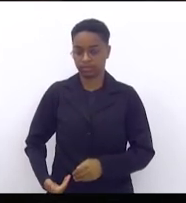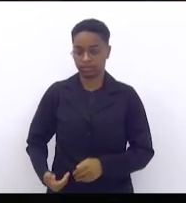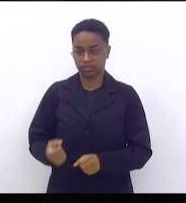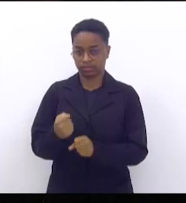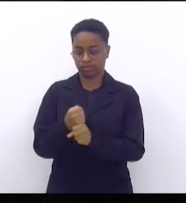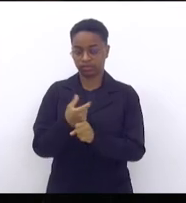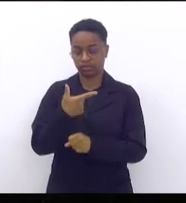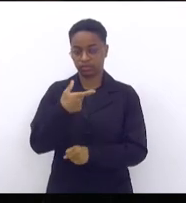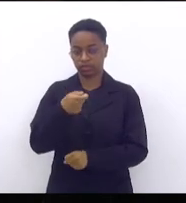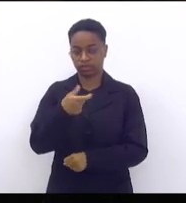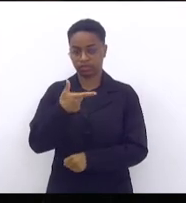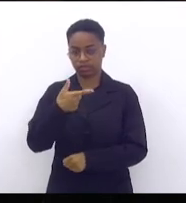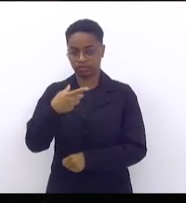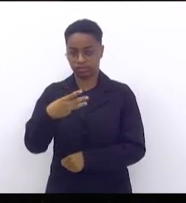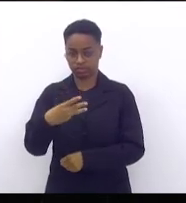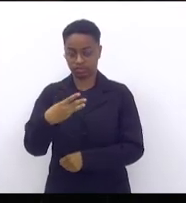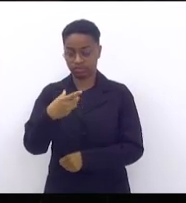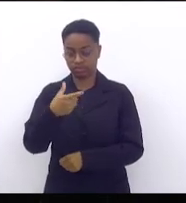2024,